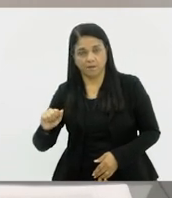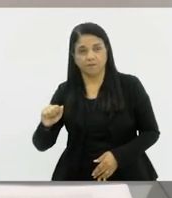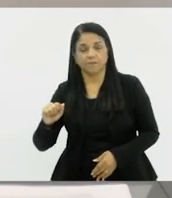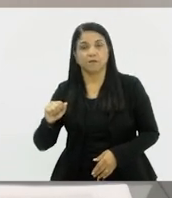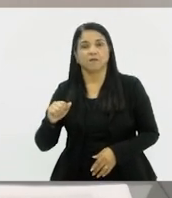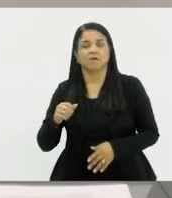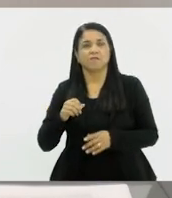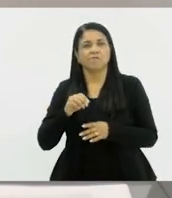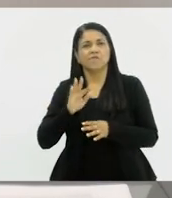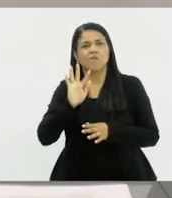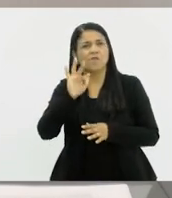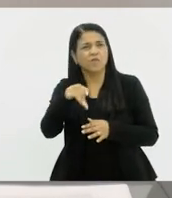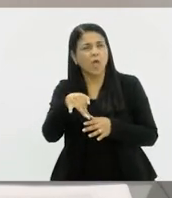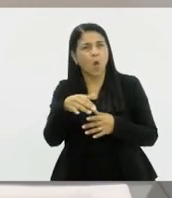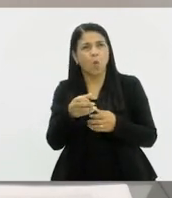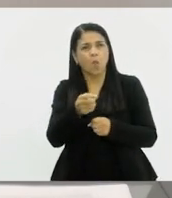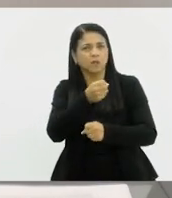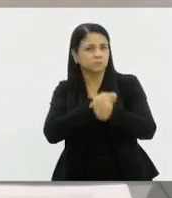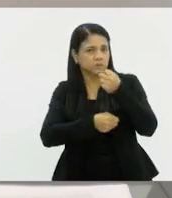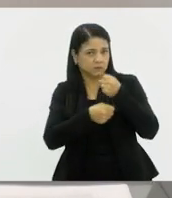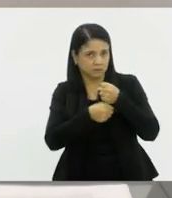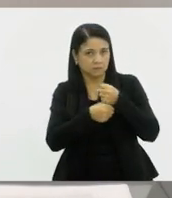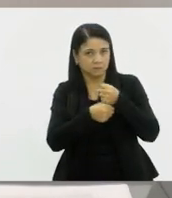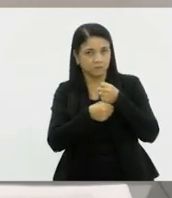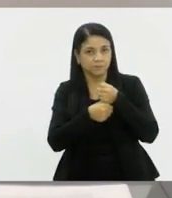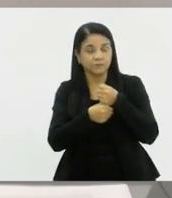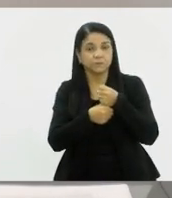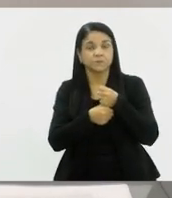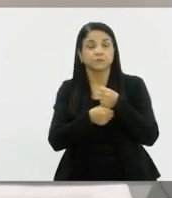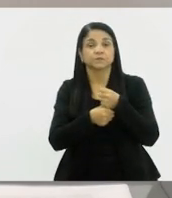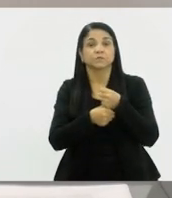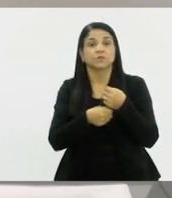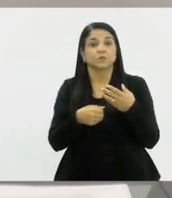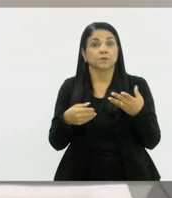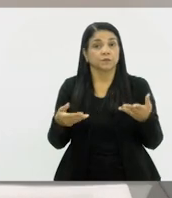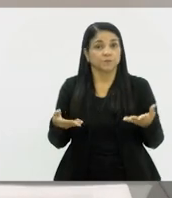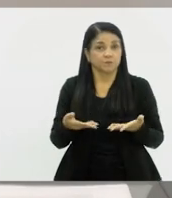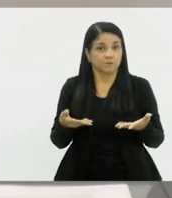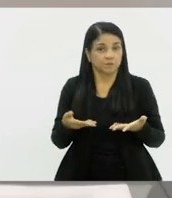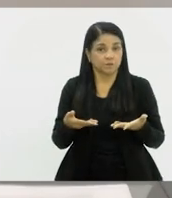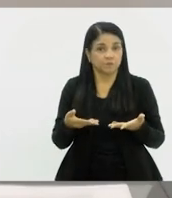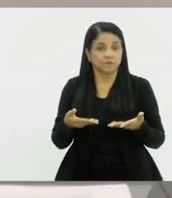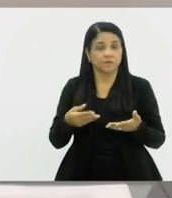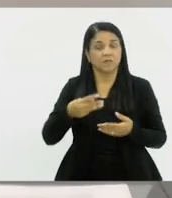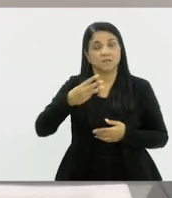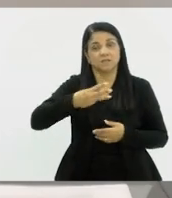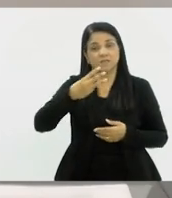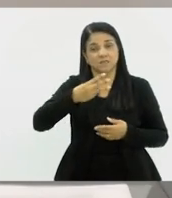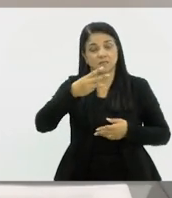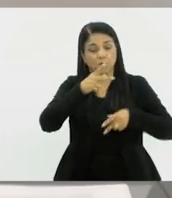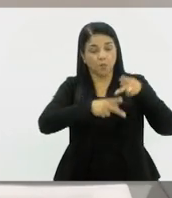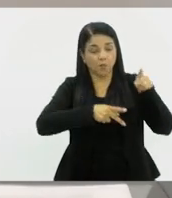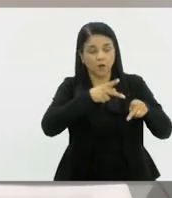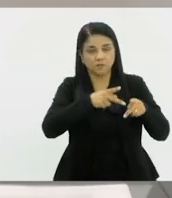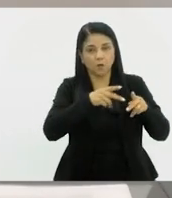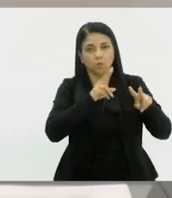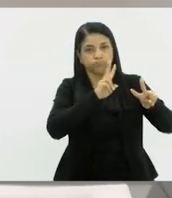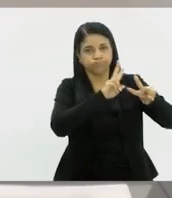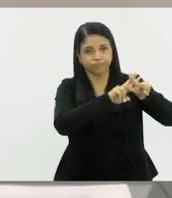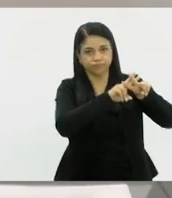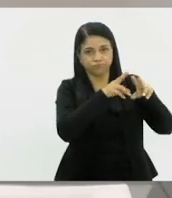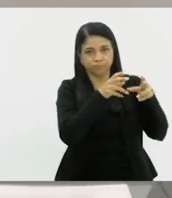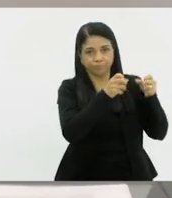final do ano passado eh atualmente nós temos a terceira população carcerária do